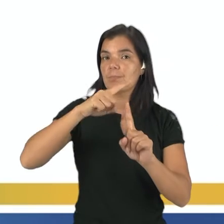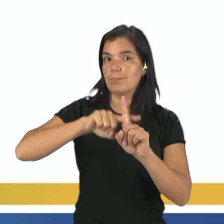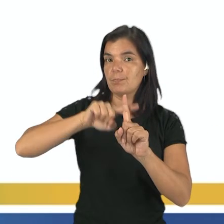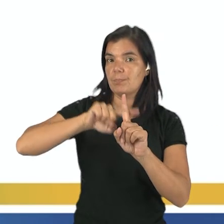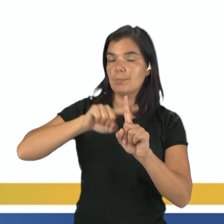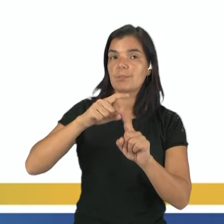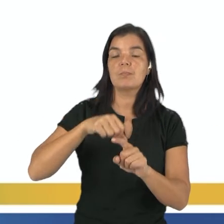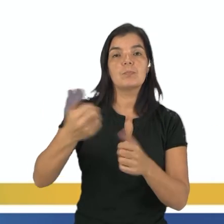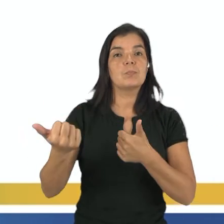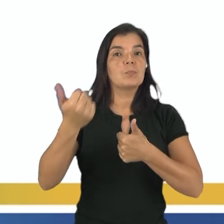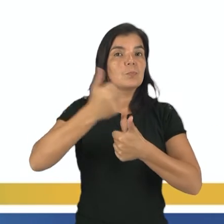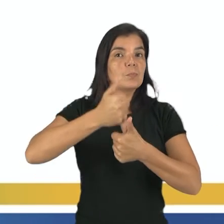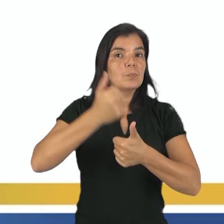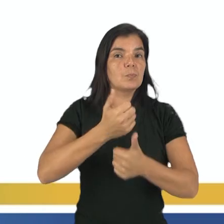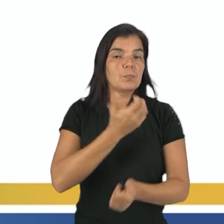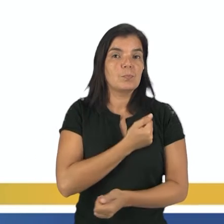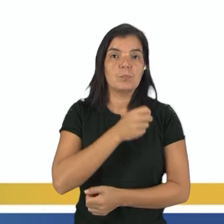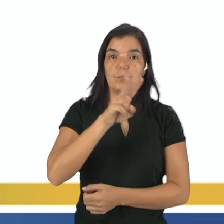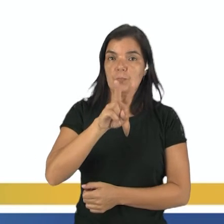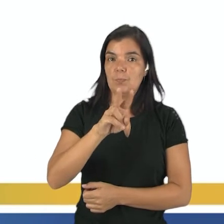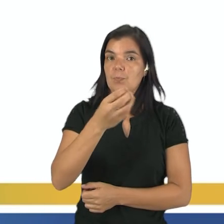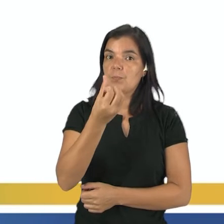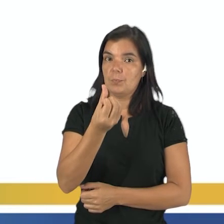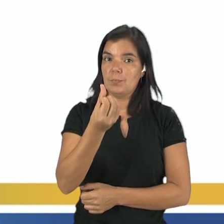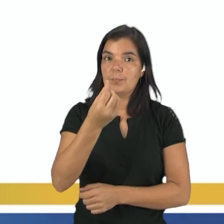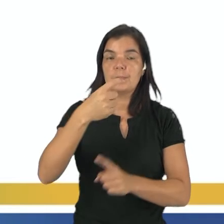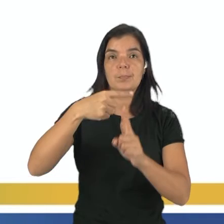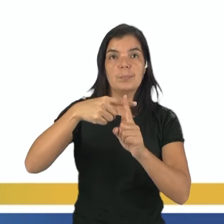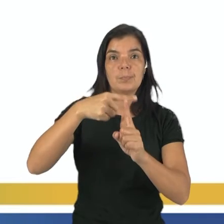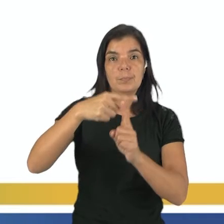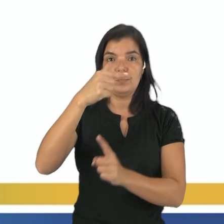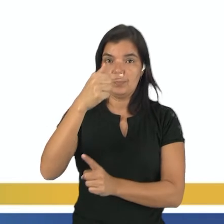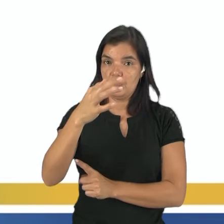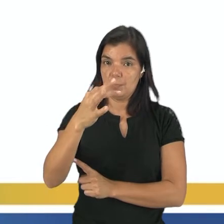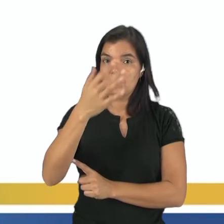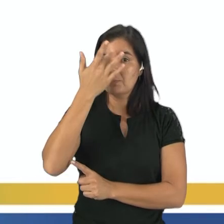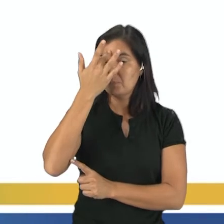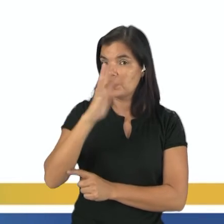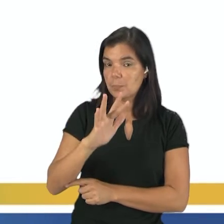sólido. Então, substituindo aqui, ó, o número de vértices é 6, mais o número